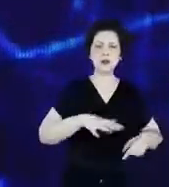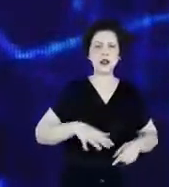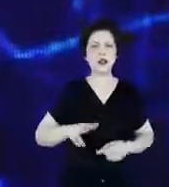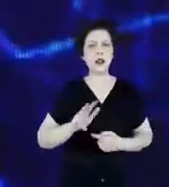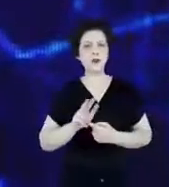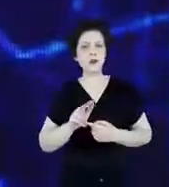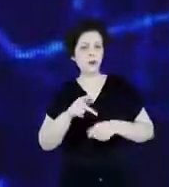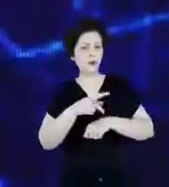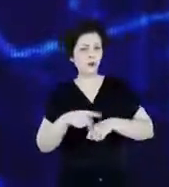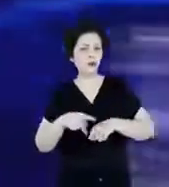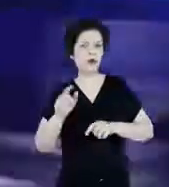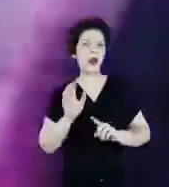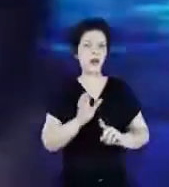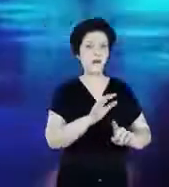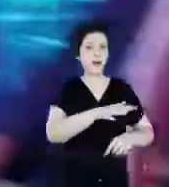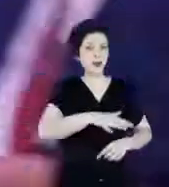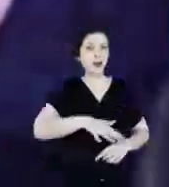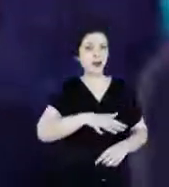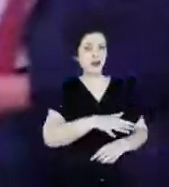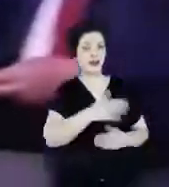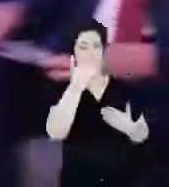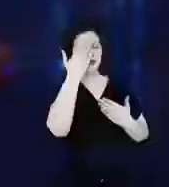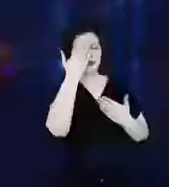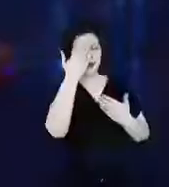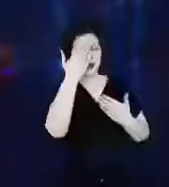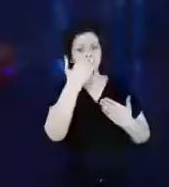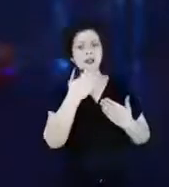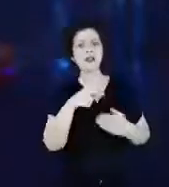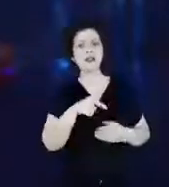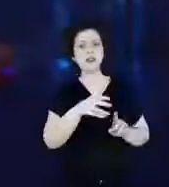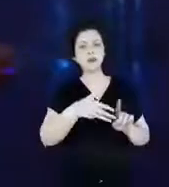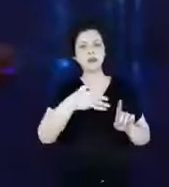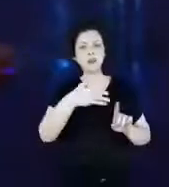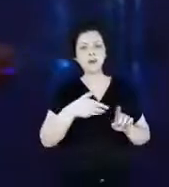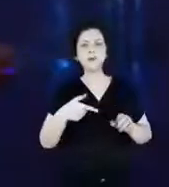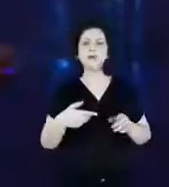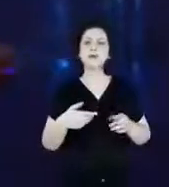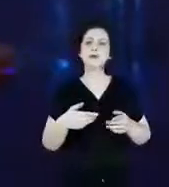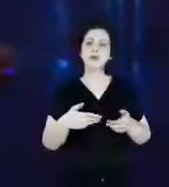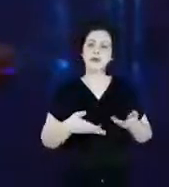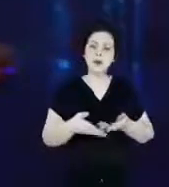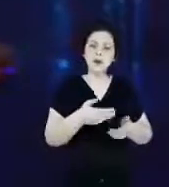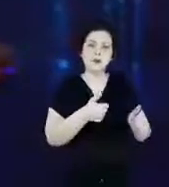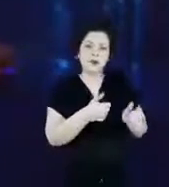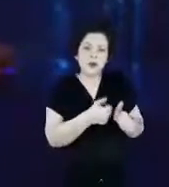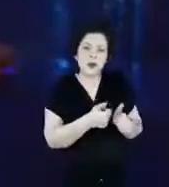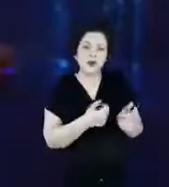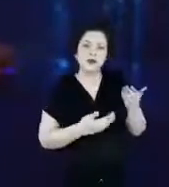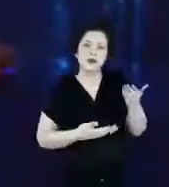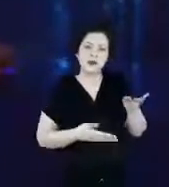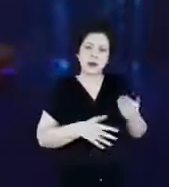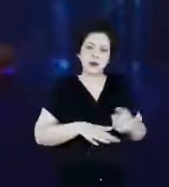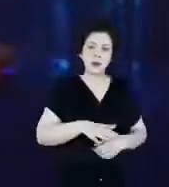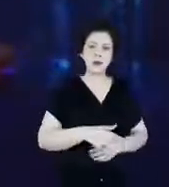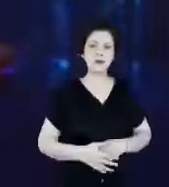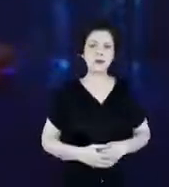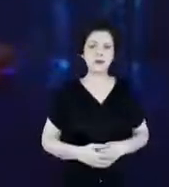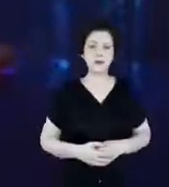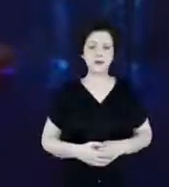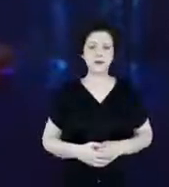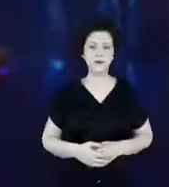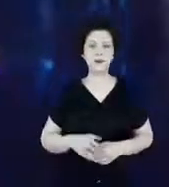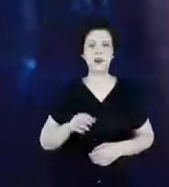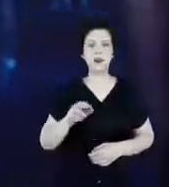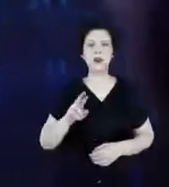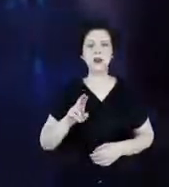obviamente afeta aqui o setor. E te agradeço, né, por essa proximidade aqui com o setor de forma geral. Obrigado. Pui, agora queria te